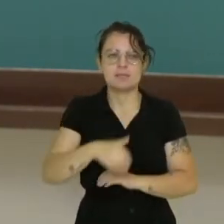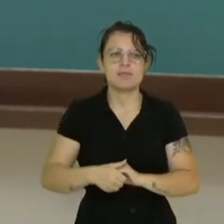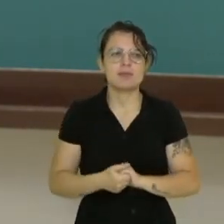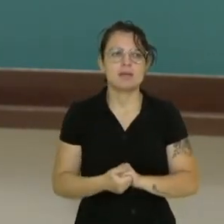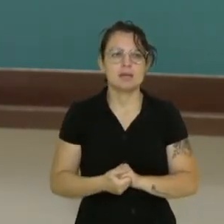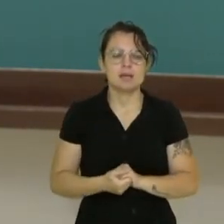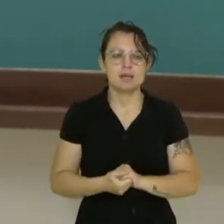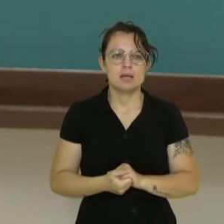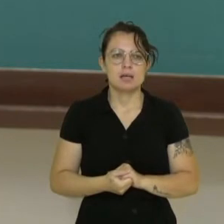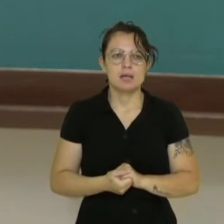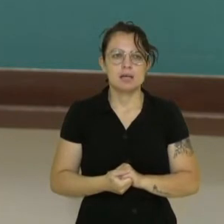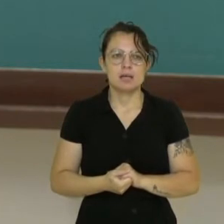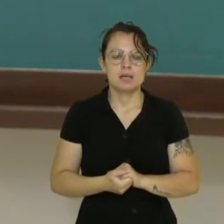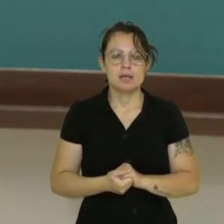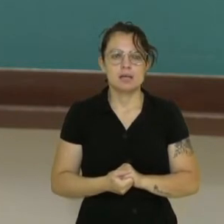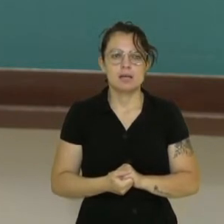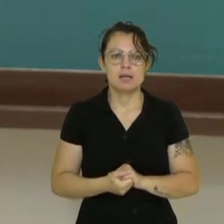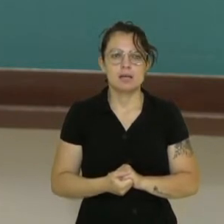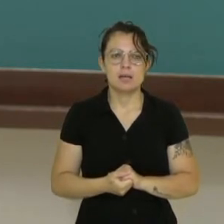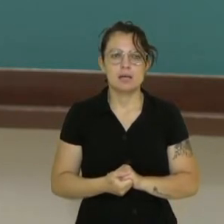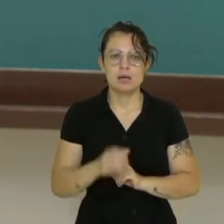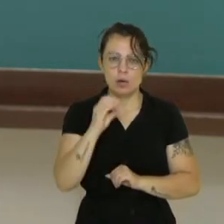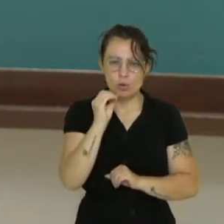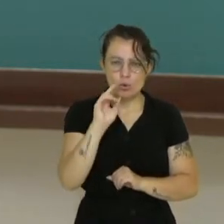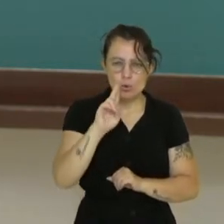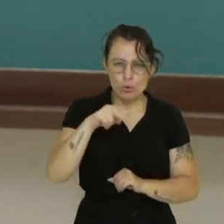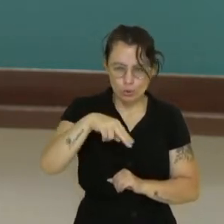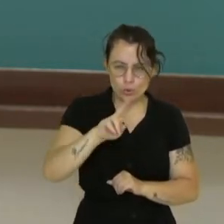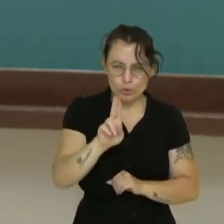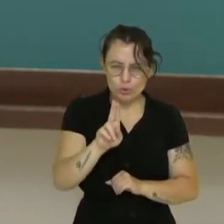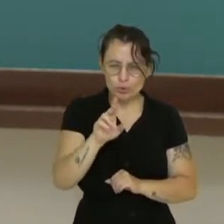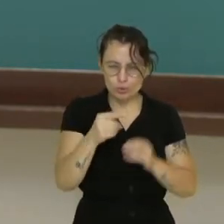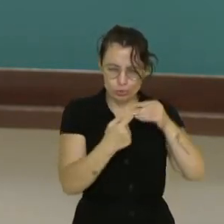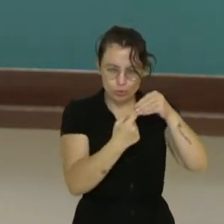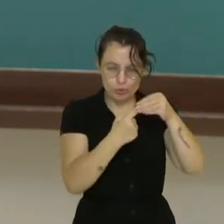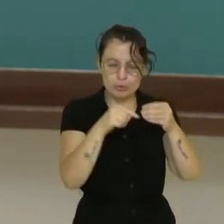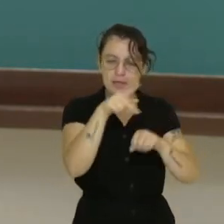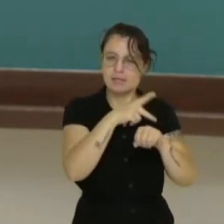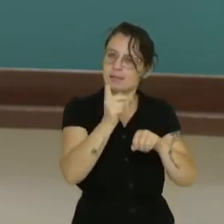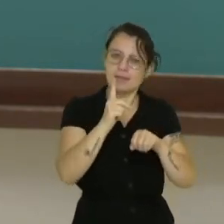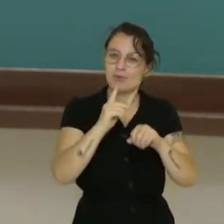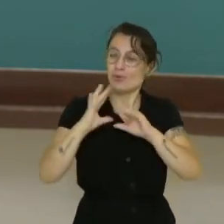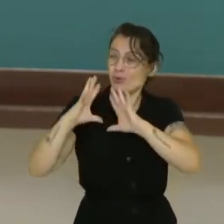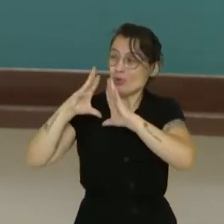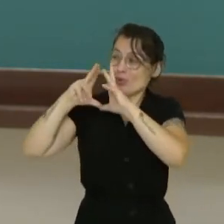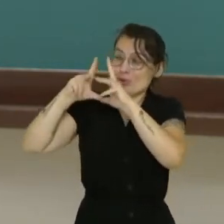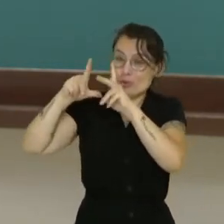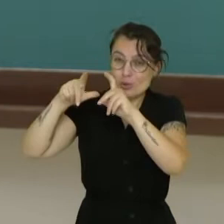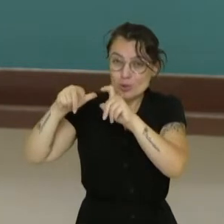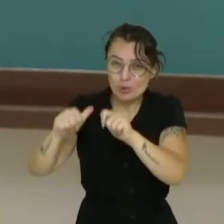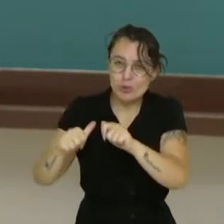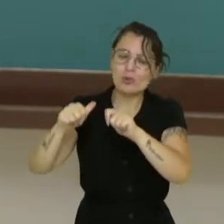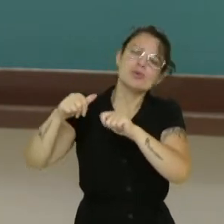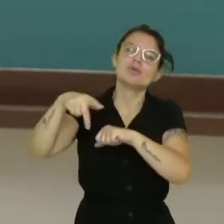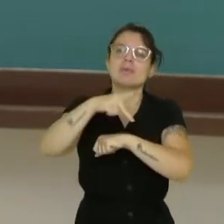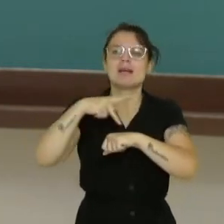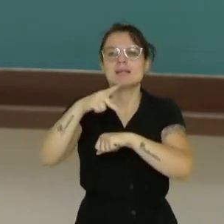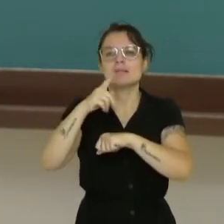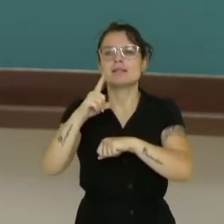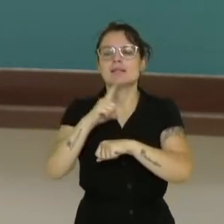é uma organização de um único país. São de todos os países que participaram das